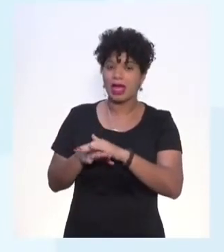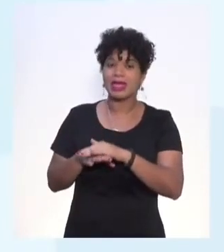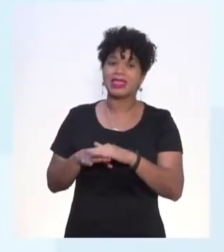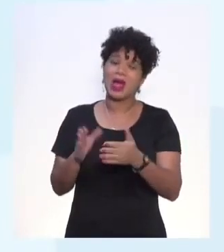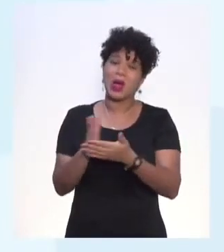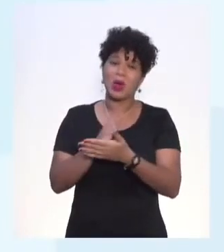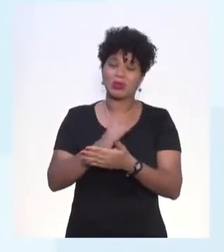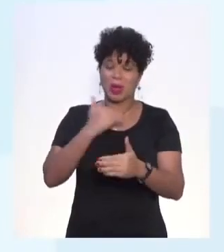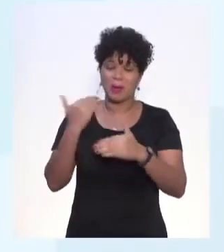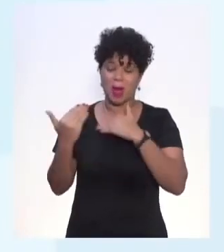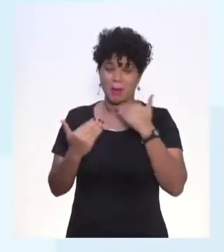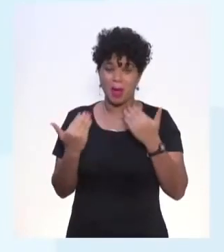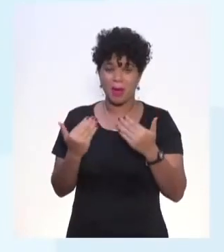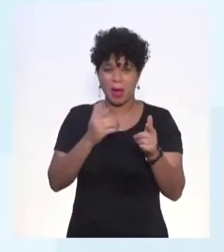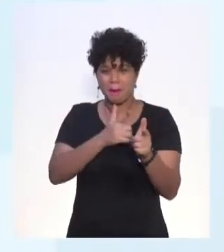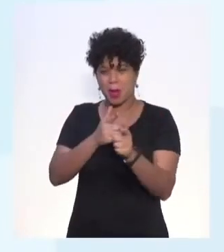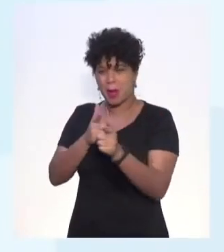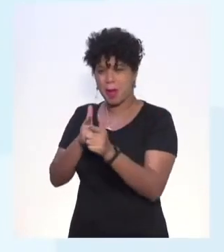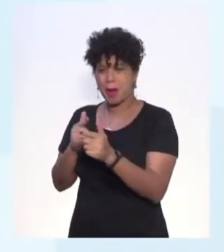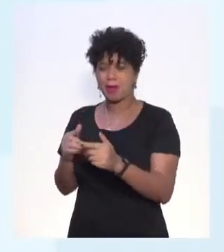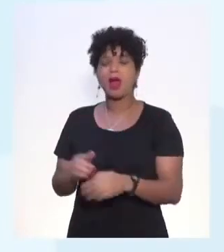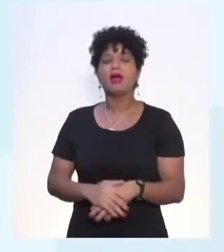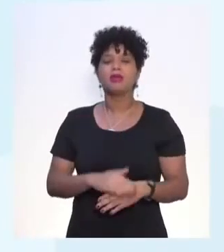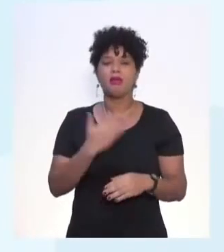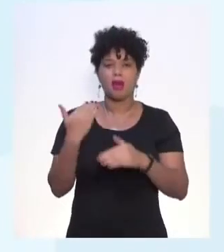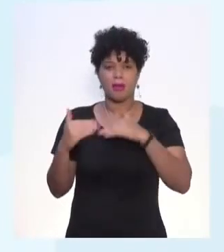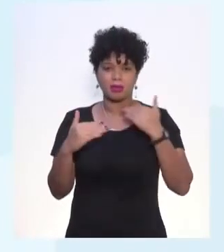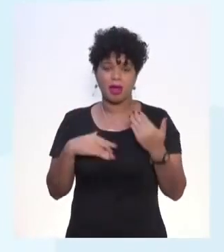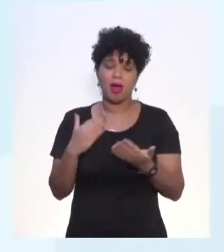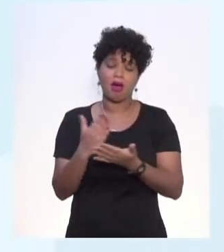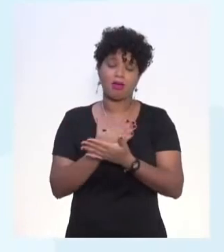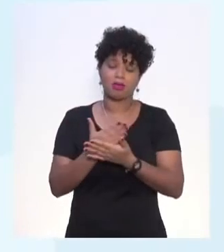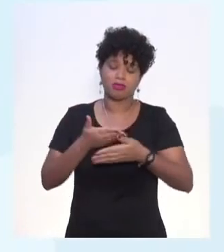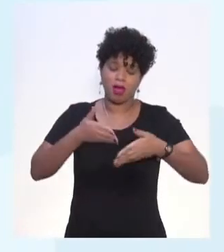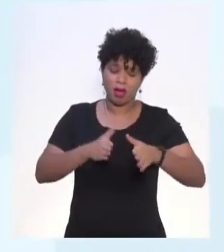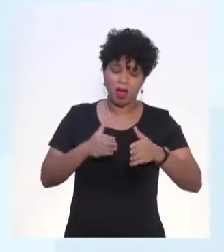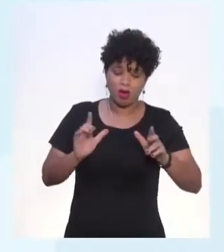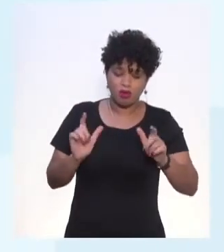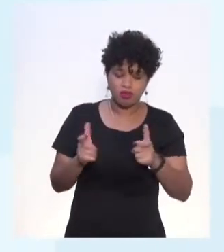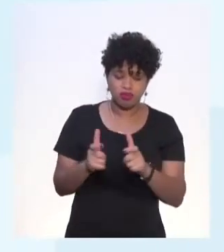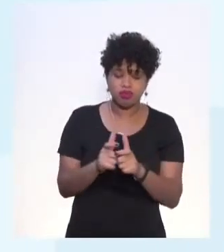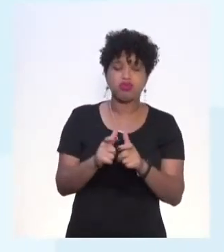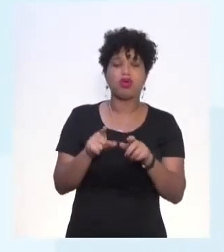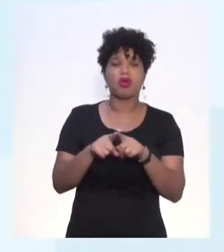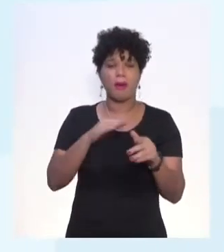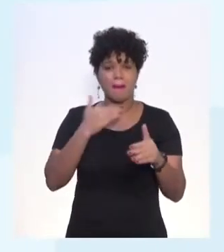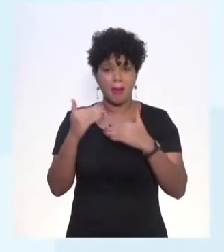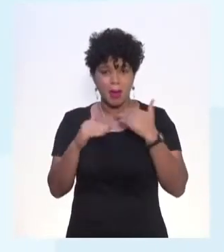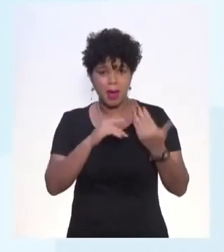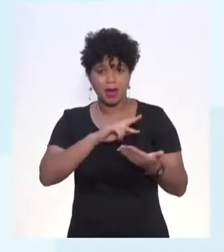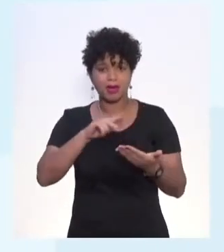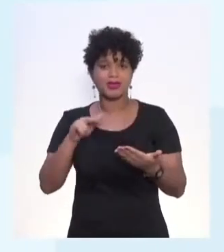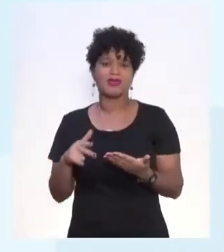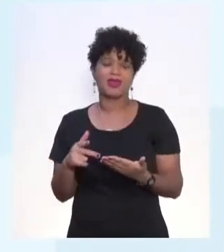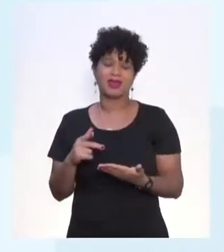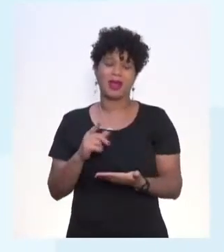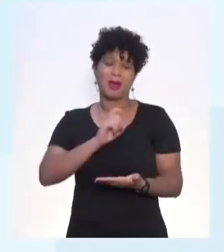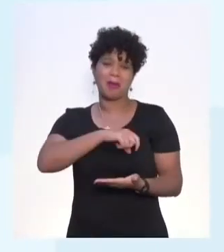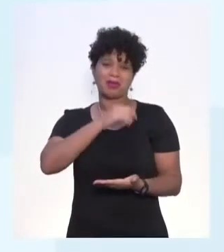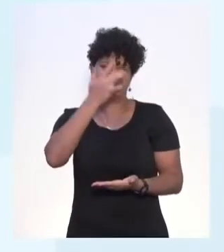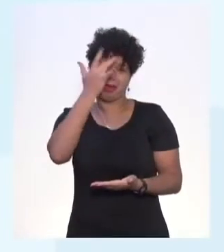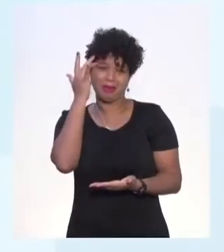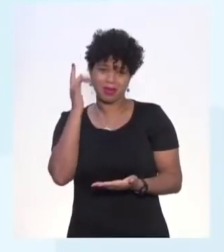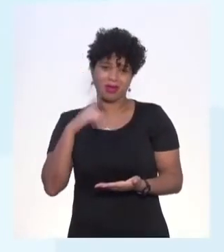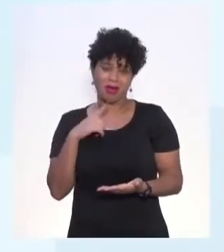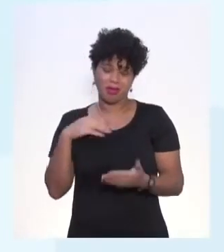enfermidades epidêmicas, a fome, a queda na taxa de natalidade causada por essas disrupções, as atrocidades contribuíram